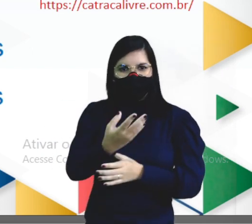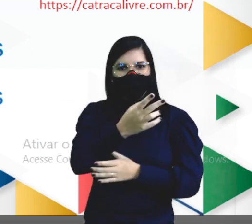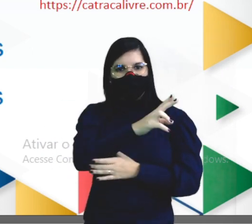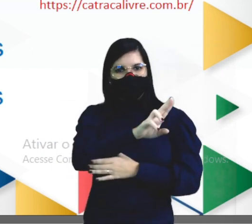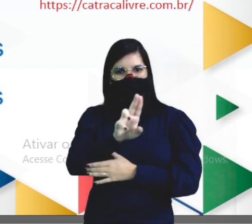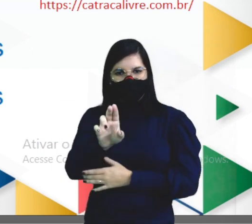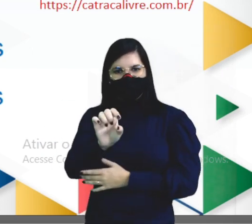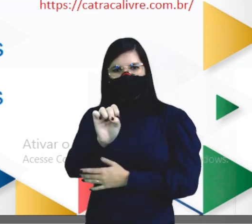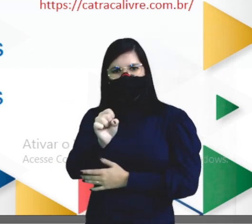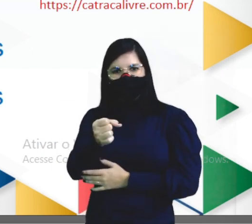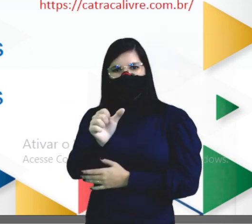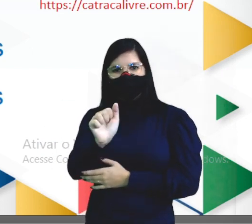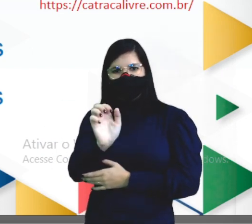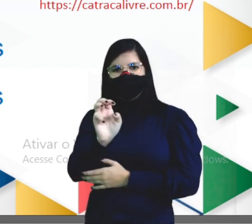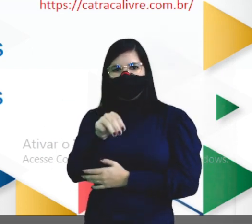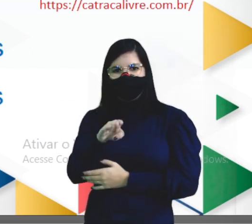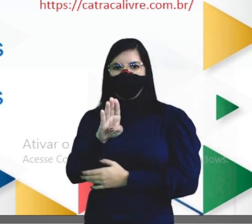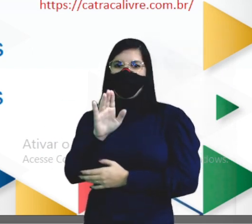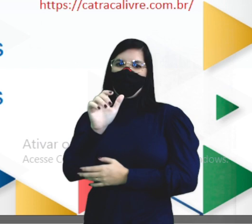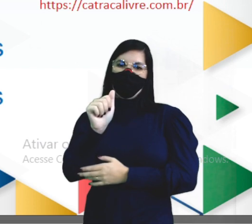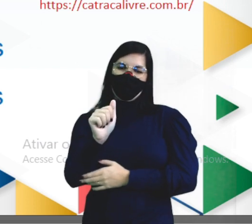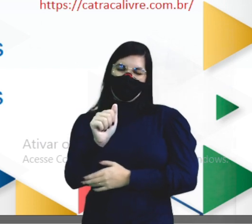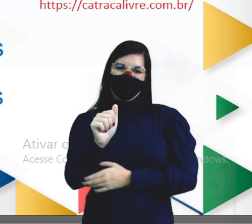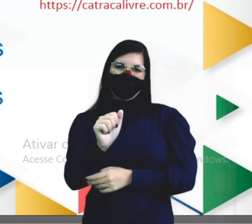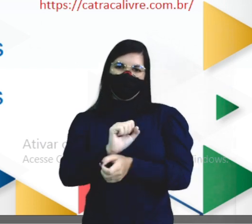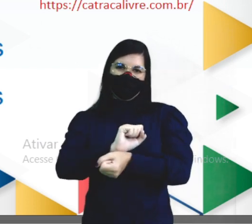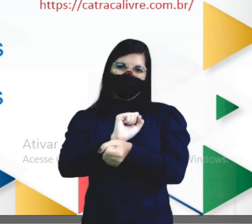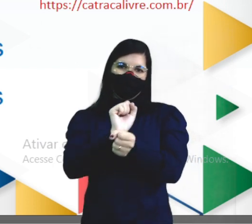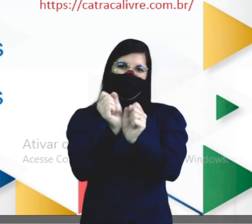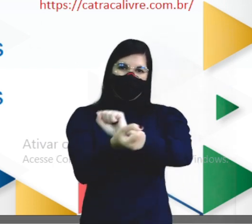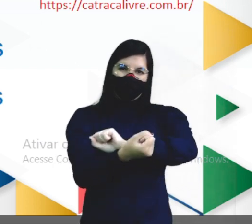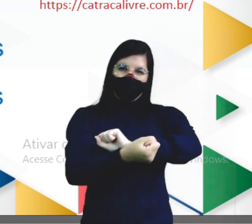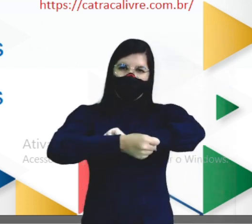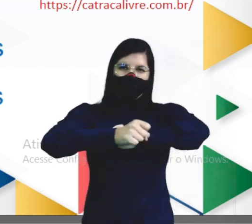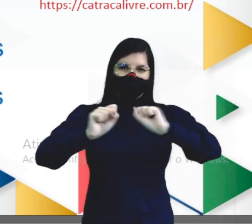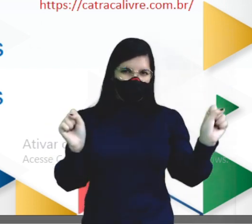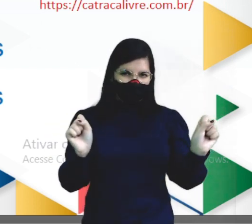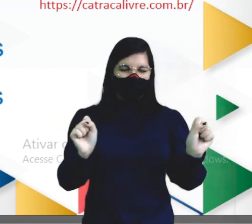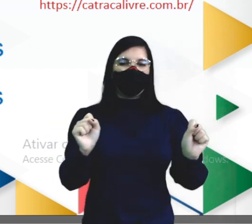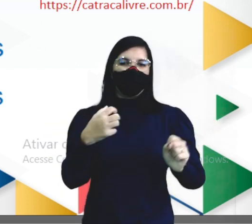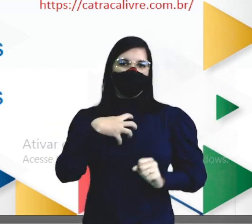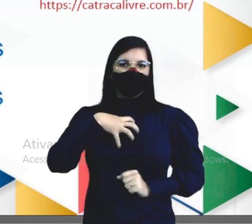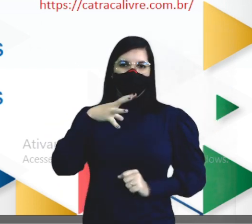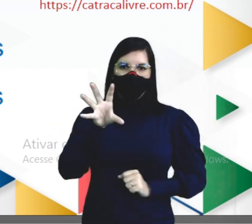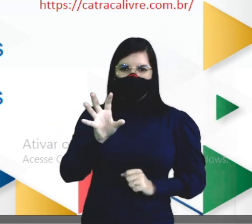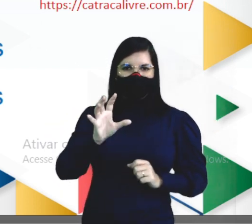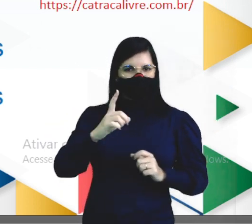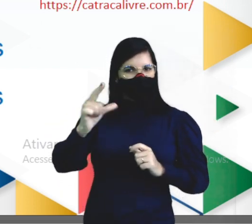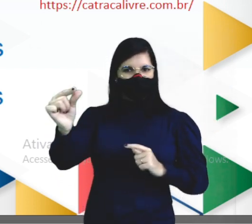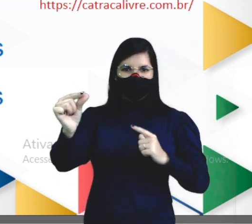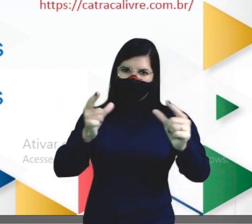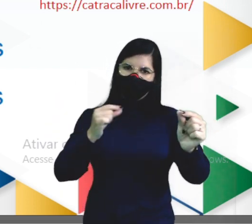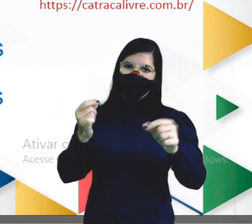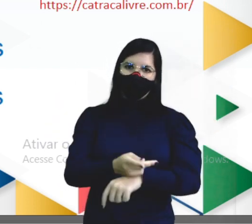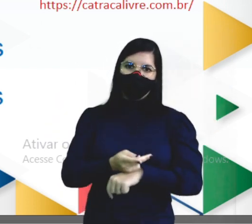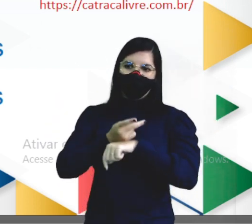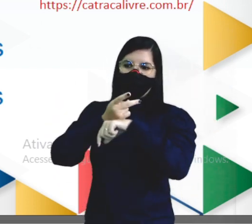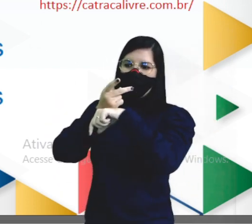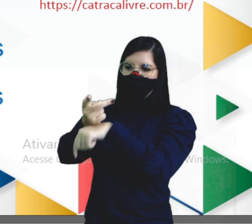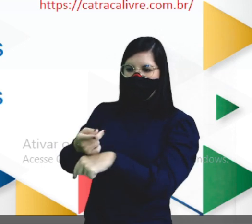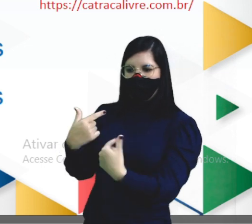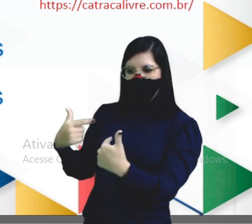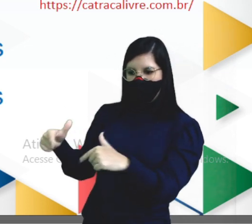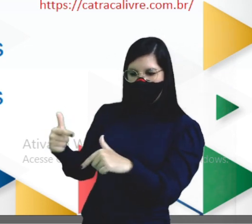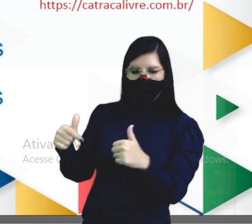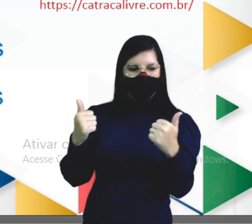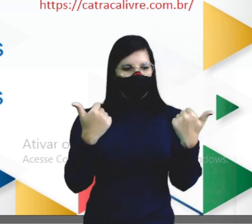a abolição da escravatura, né? Então, muitos saíram da Bahia à procura de emprego, né? Porque assim,